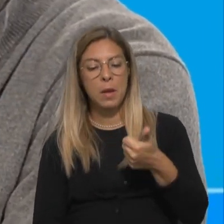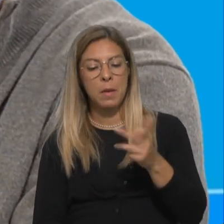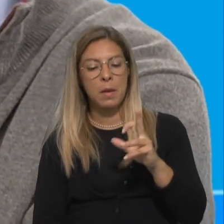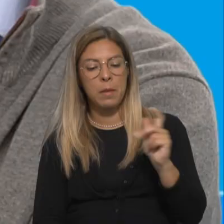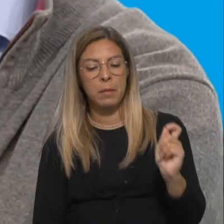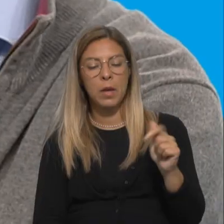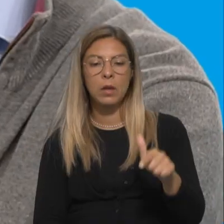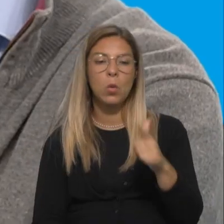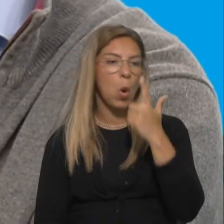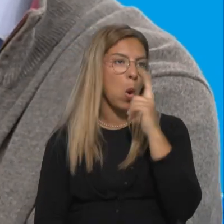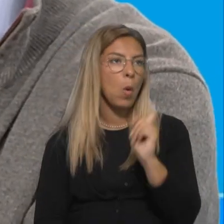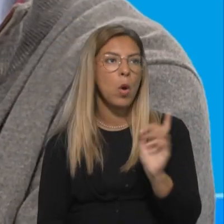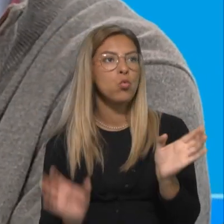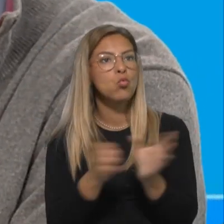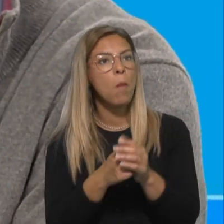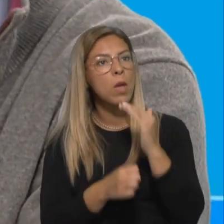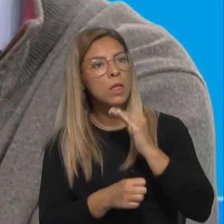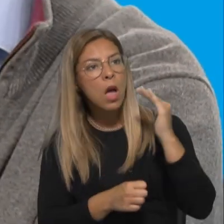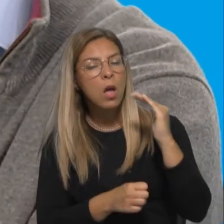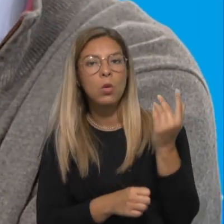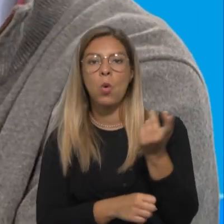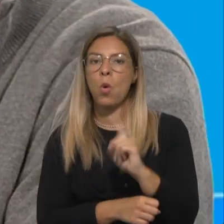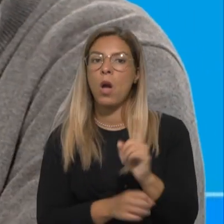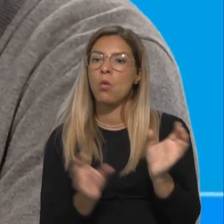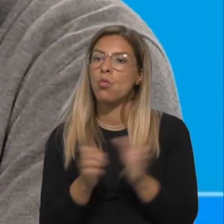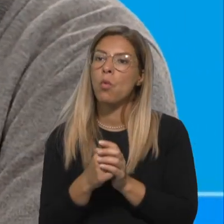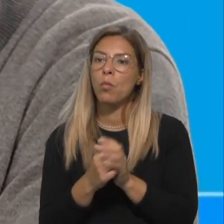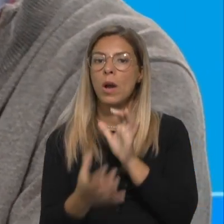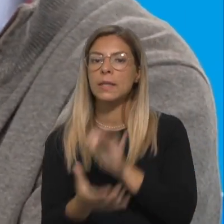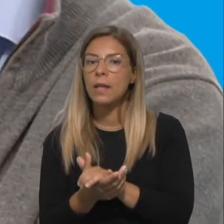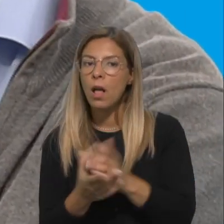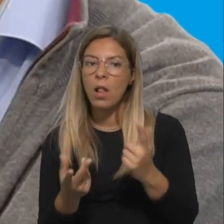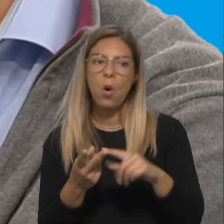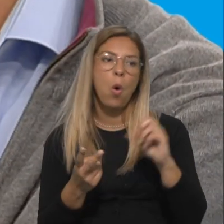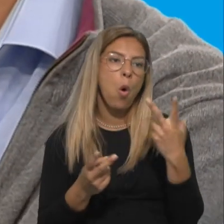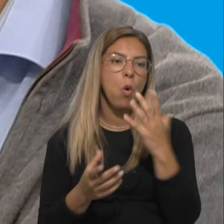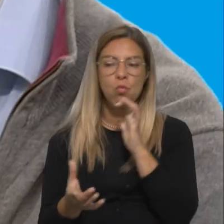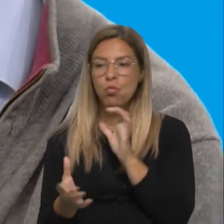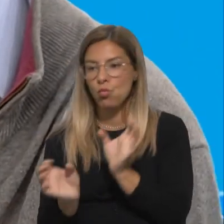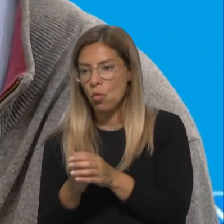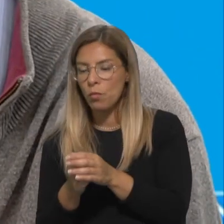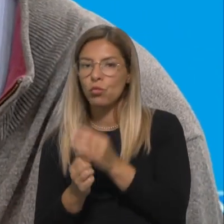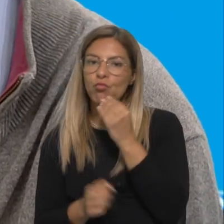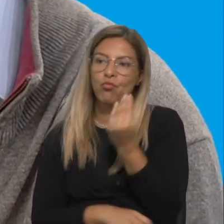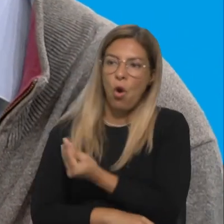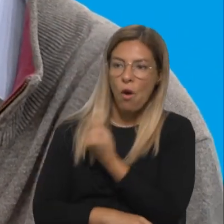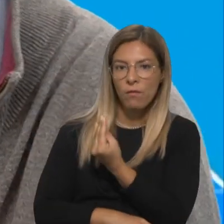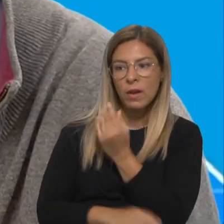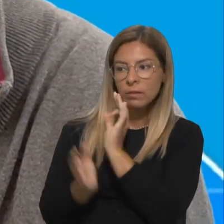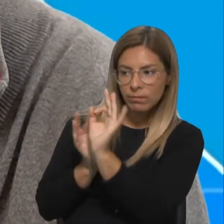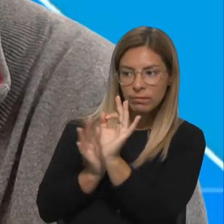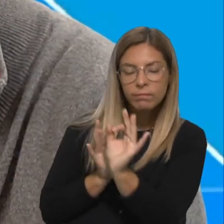são grupos etários, não são grupos de casais ou grupos de jovens ou grupos de determinadas características, são